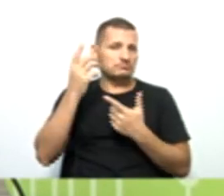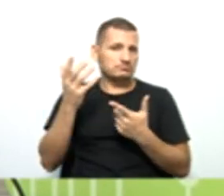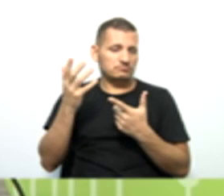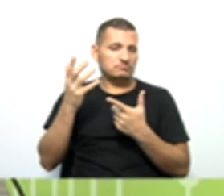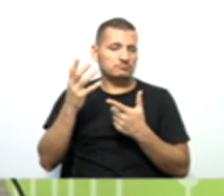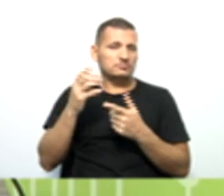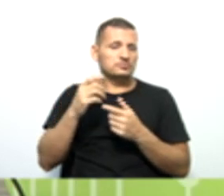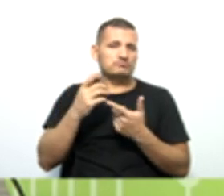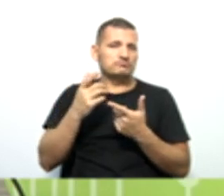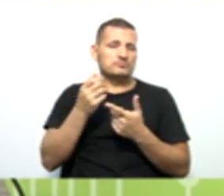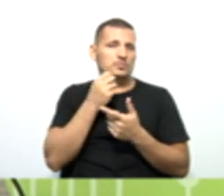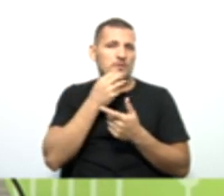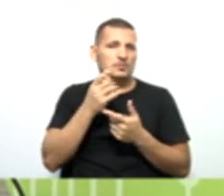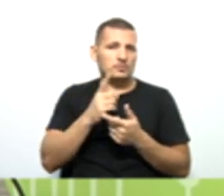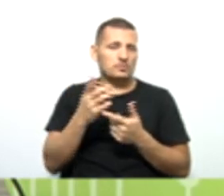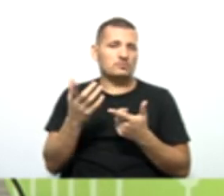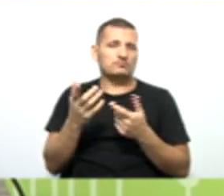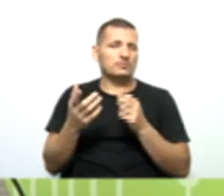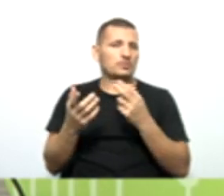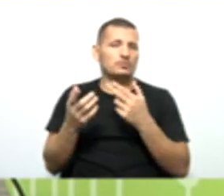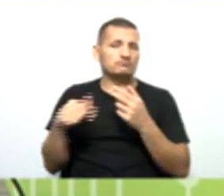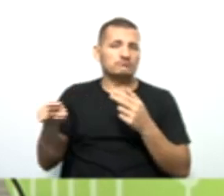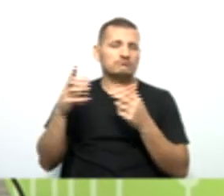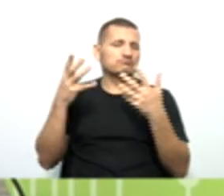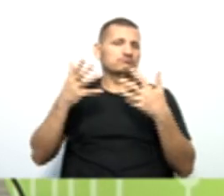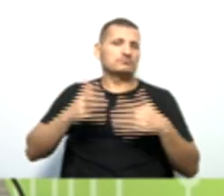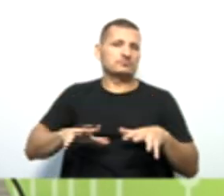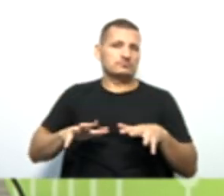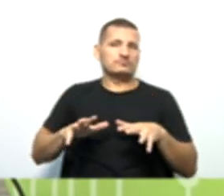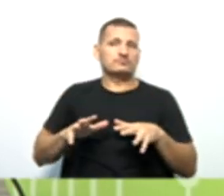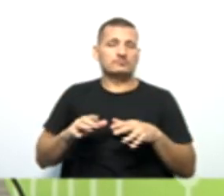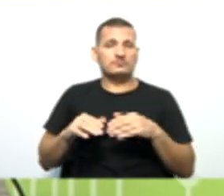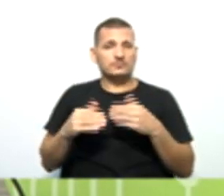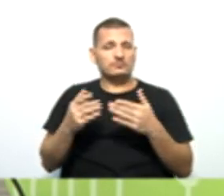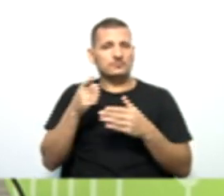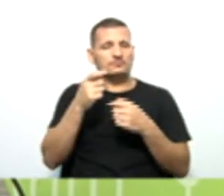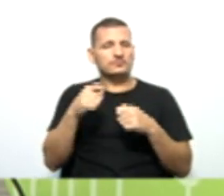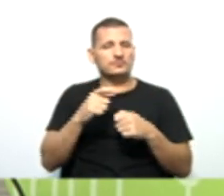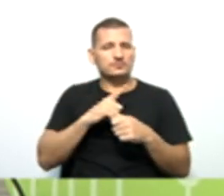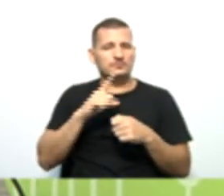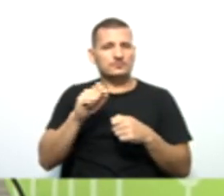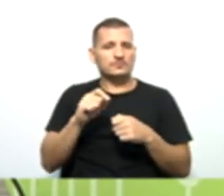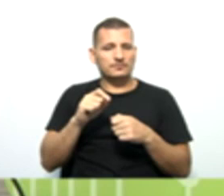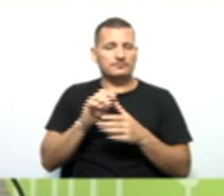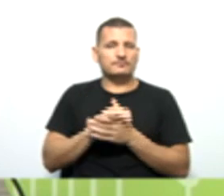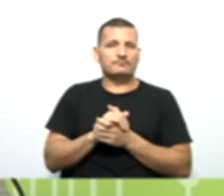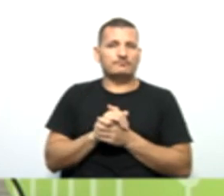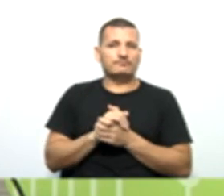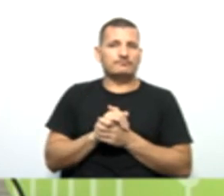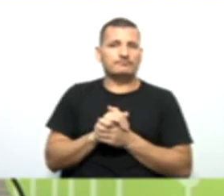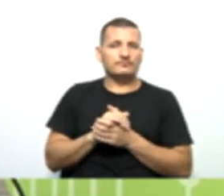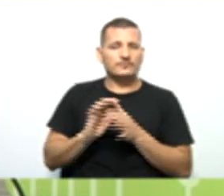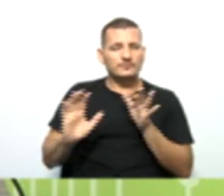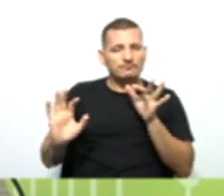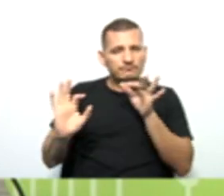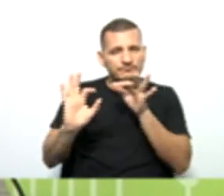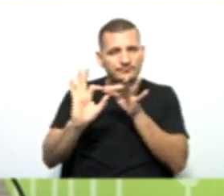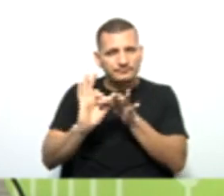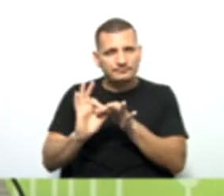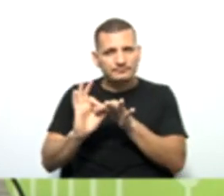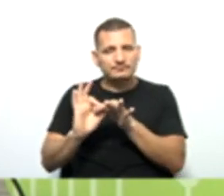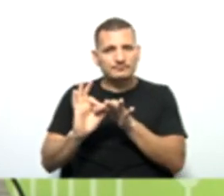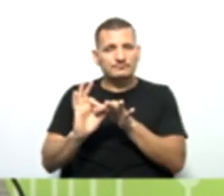algo inviável ou até mesmo algo que eles não queiram. Então você tem que ter o quê? As expectativas alinhadas, tanto de quem